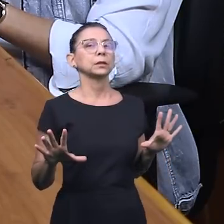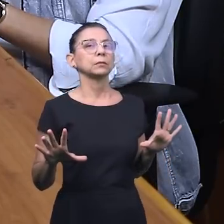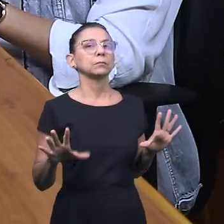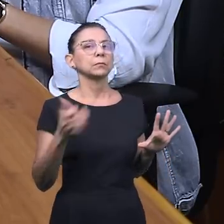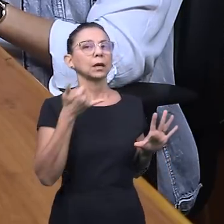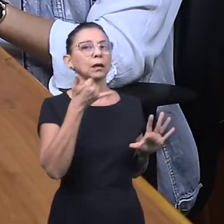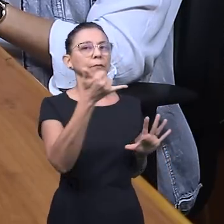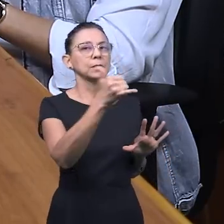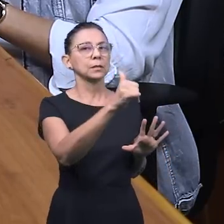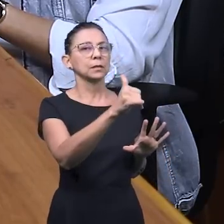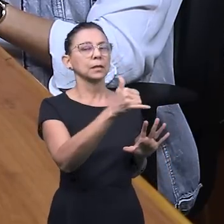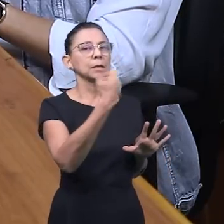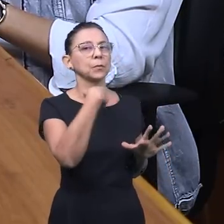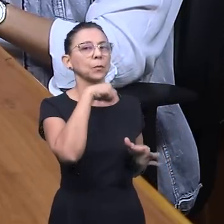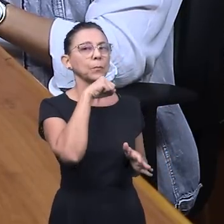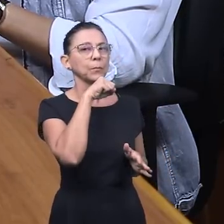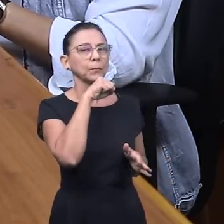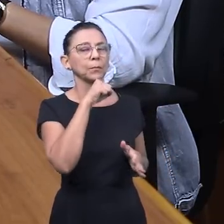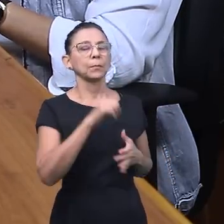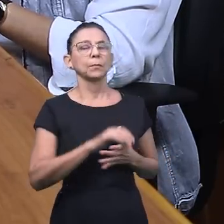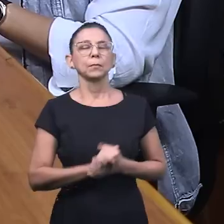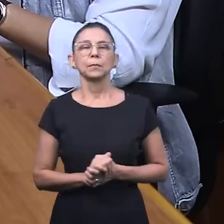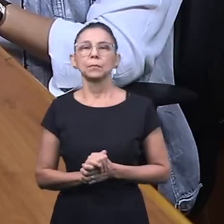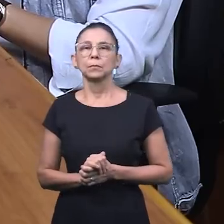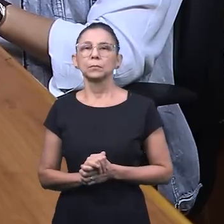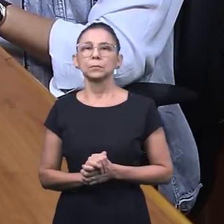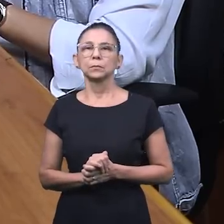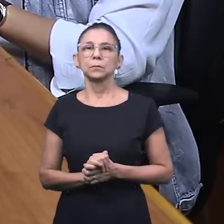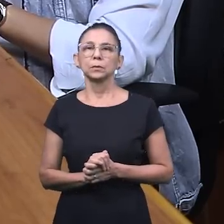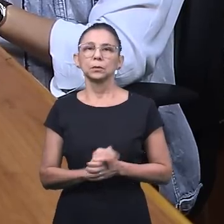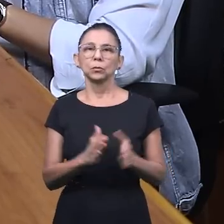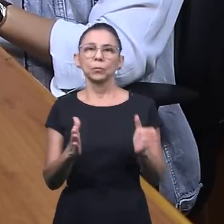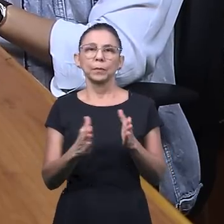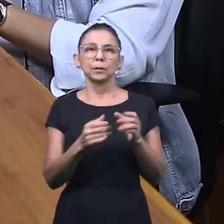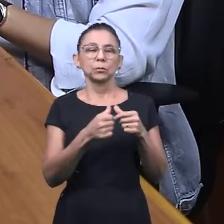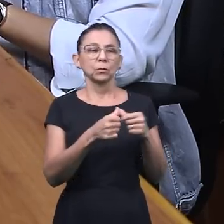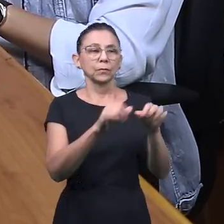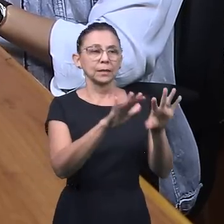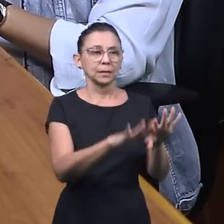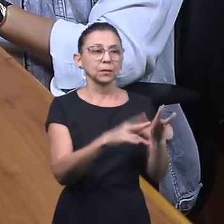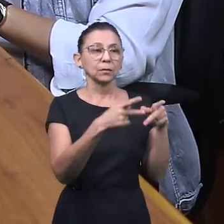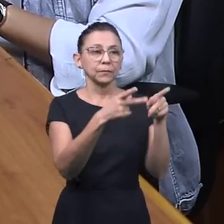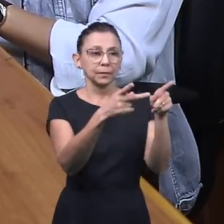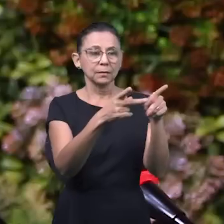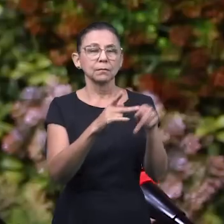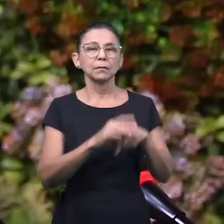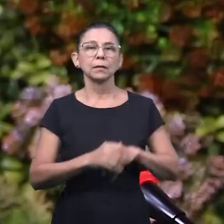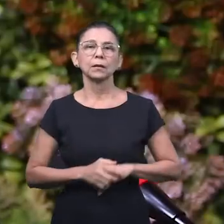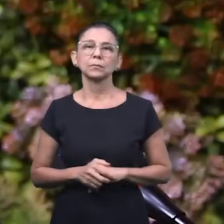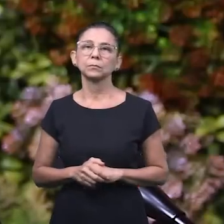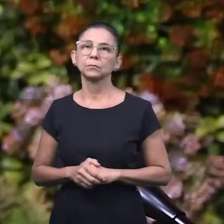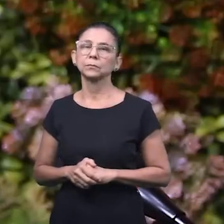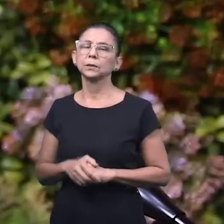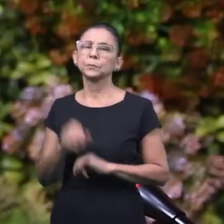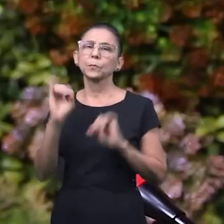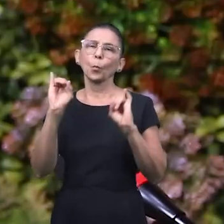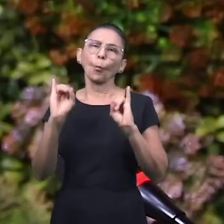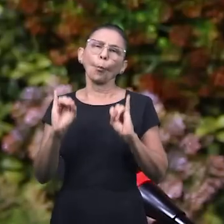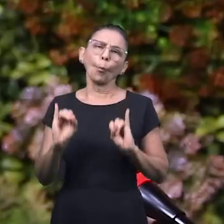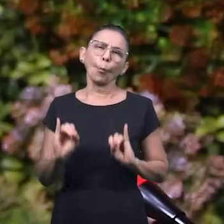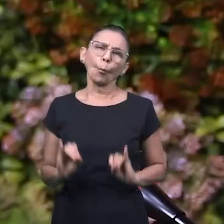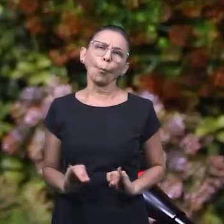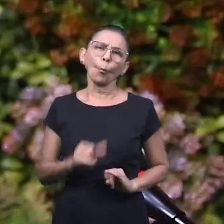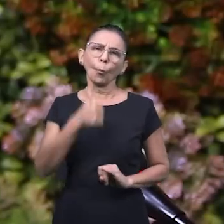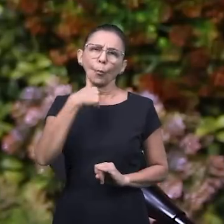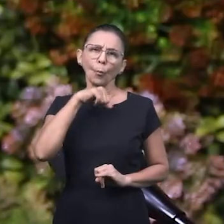pai, né? Eu iria, nos dias que eu estivesse lá, eu conseguiria visitar ela. E ali ela já tinha emagrecido